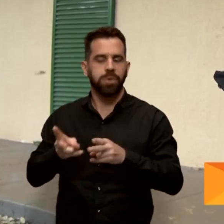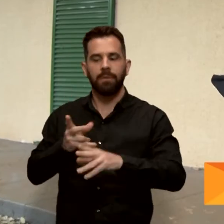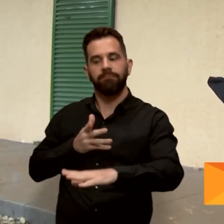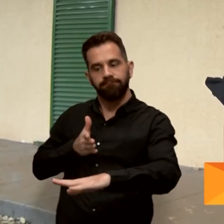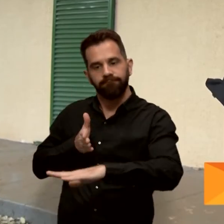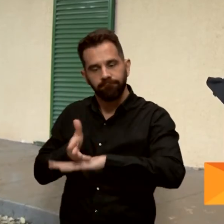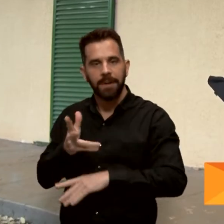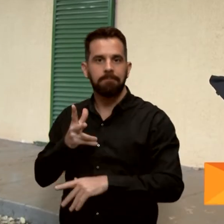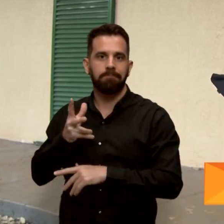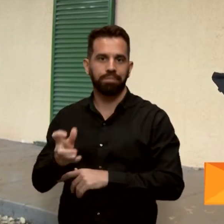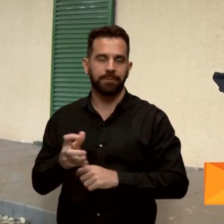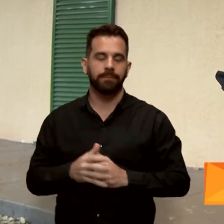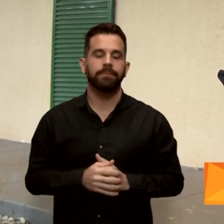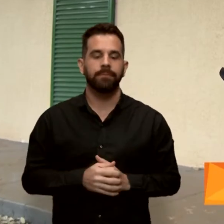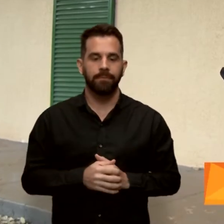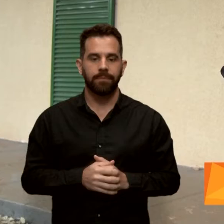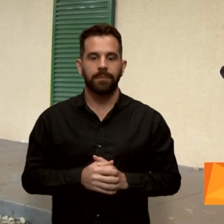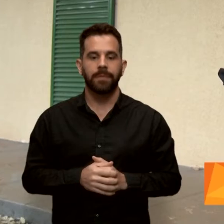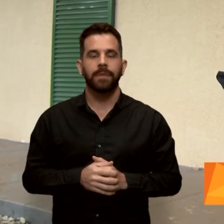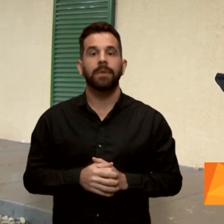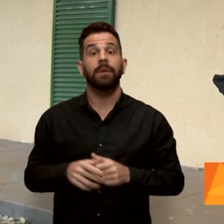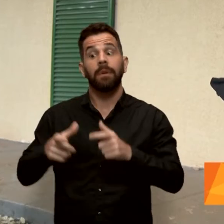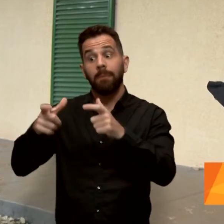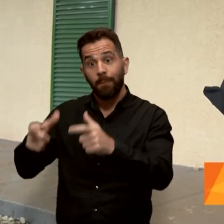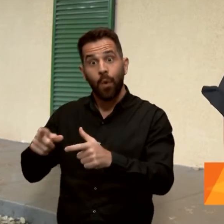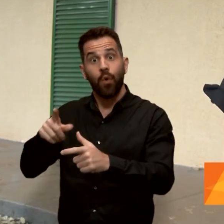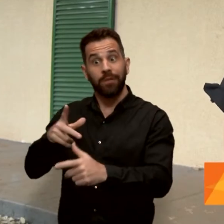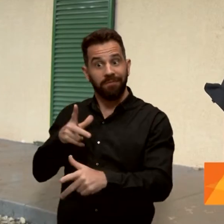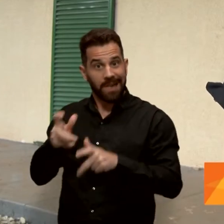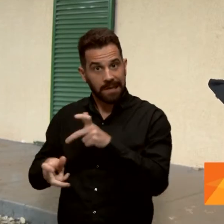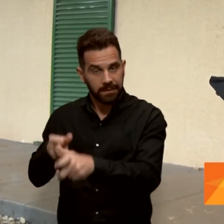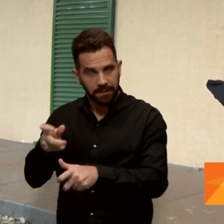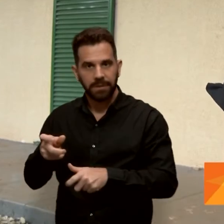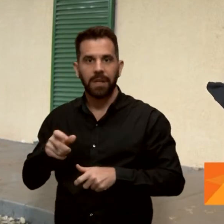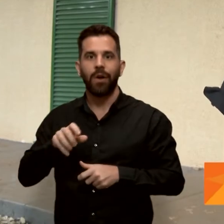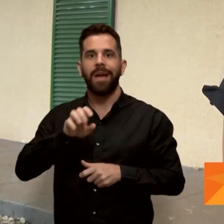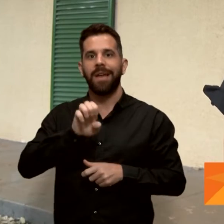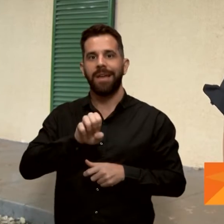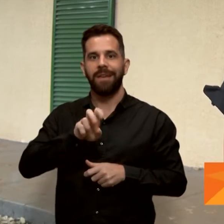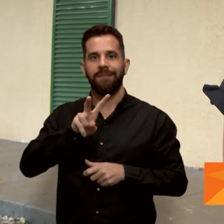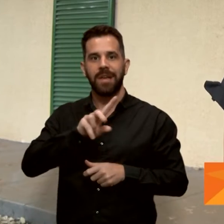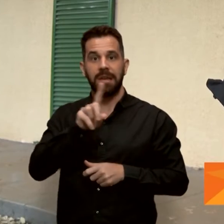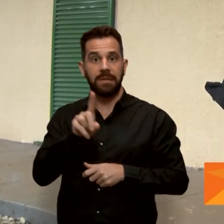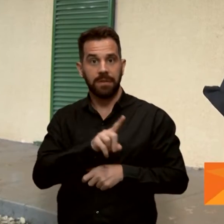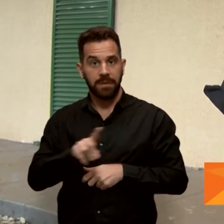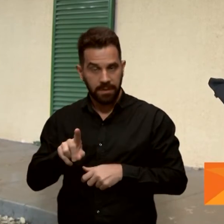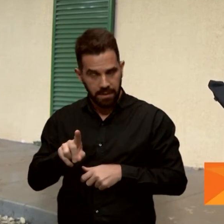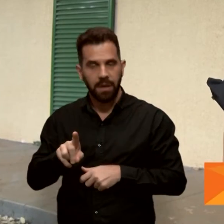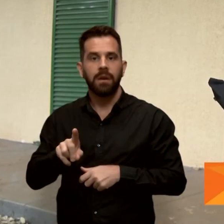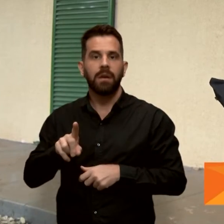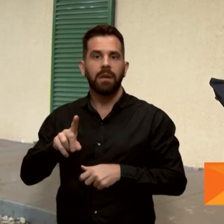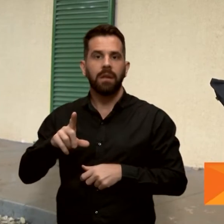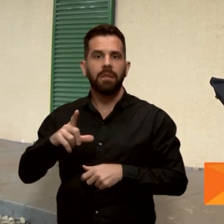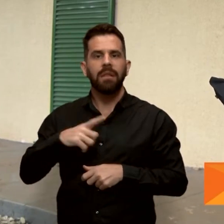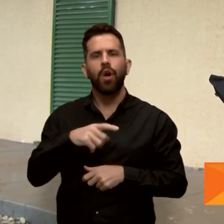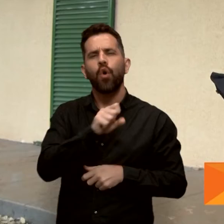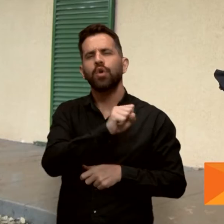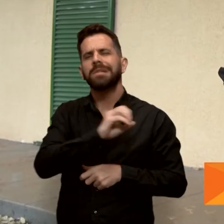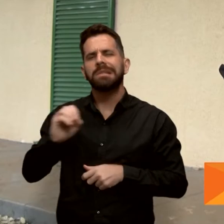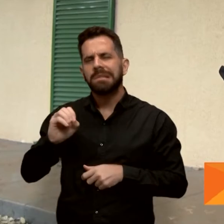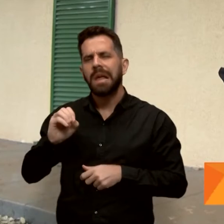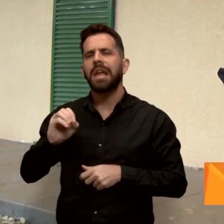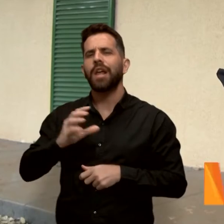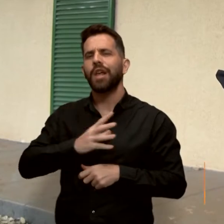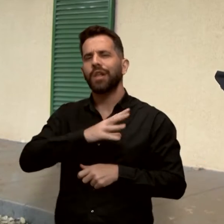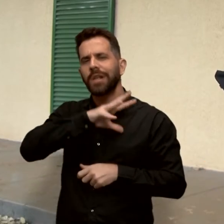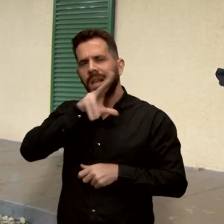posto de vacinação da EVZ atendeu mais de 700 animais em 2021, mesmo durante a pandemia. A